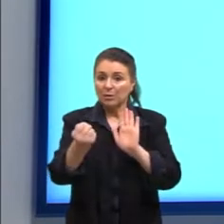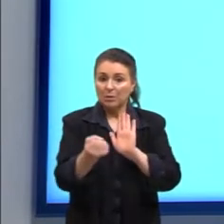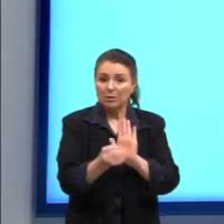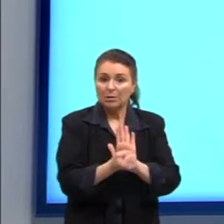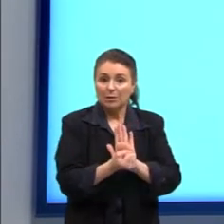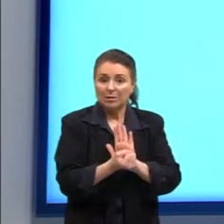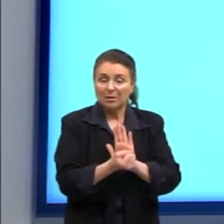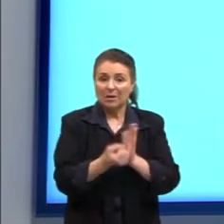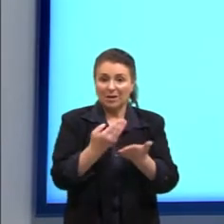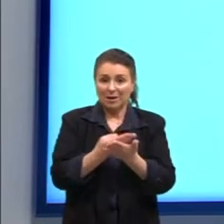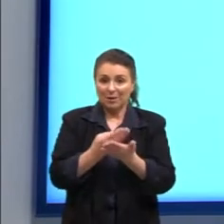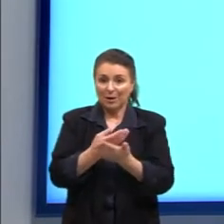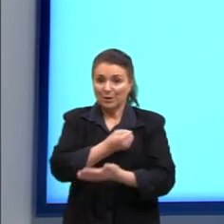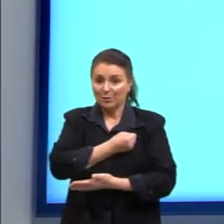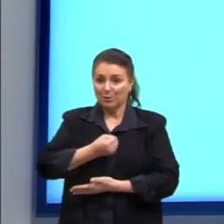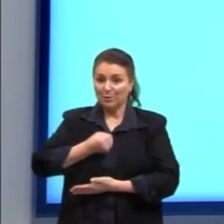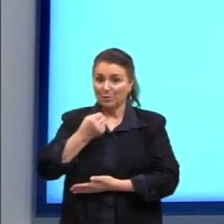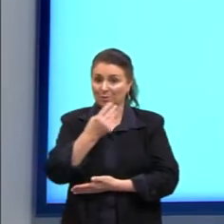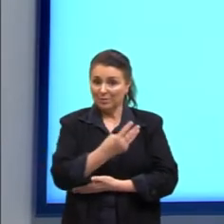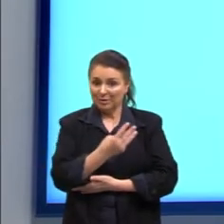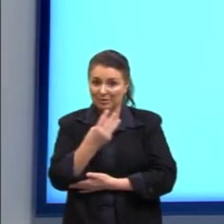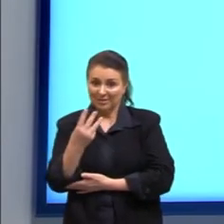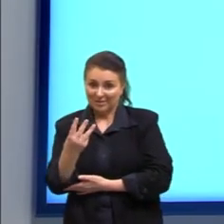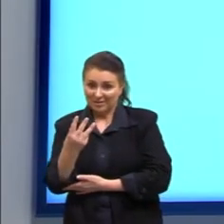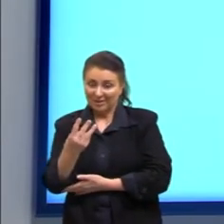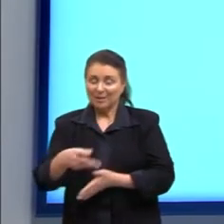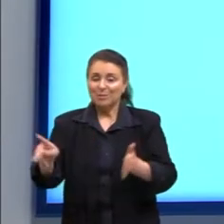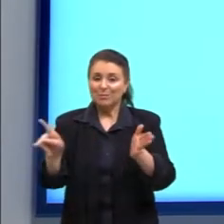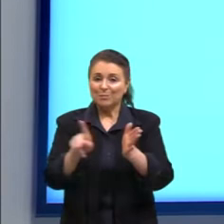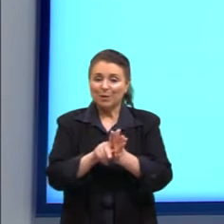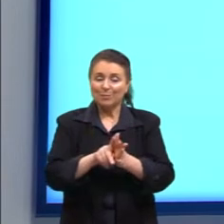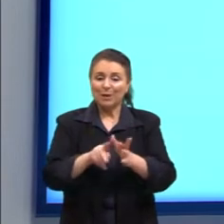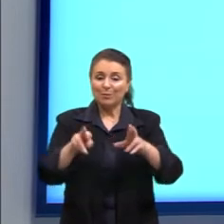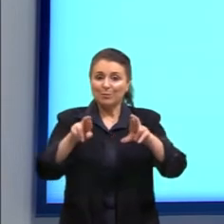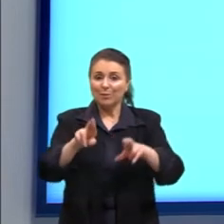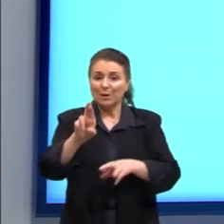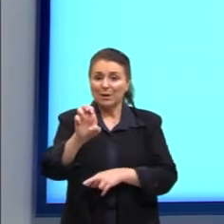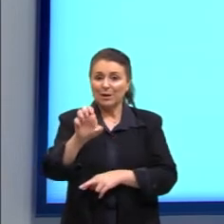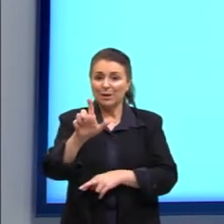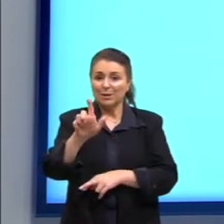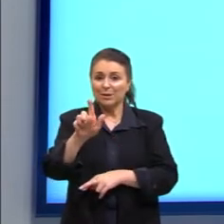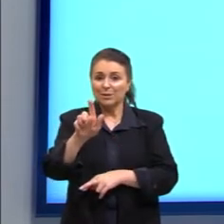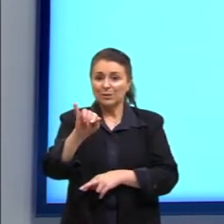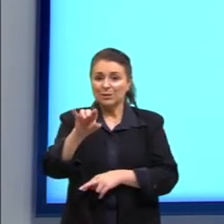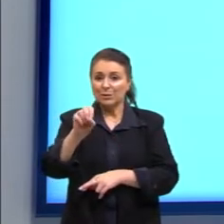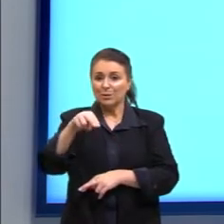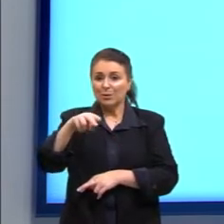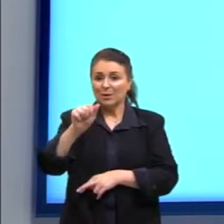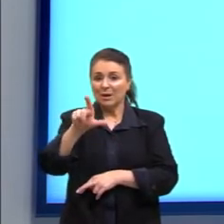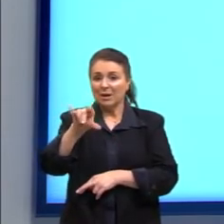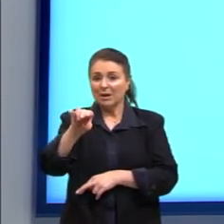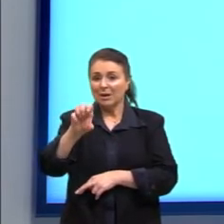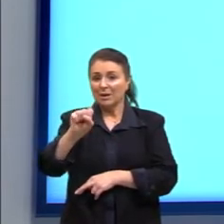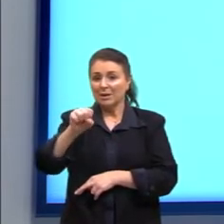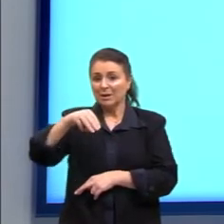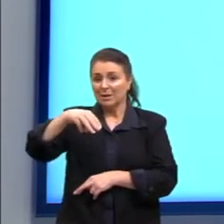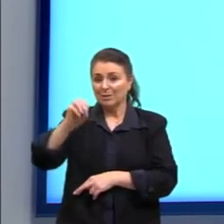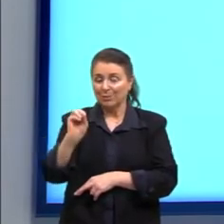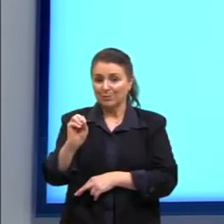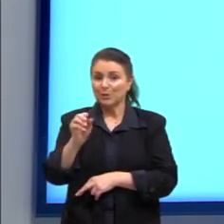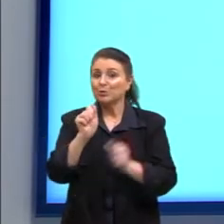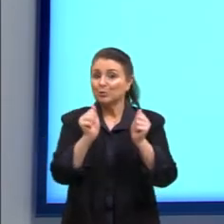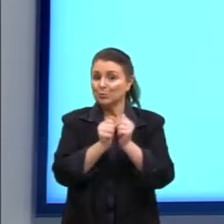aula é a aula 33, que é uma aula específica sobre regionalismo, que eu fiz com o professor Douglas, de Geografia. E